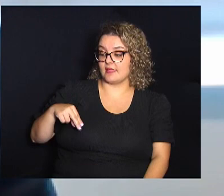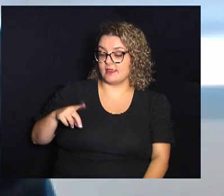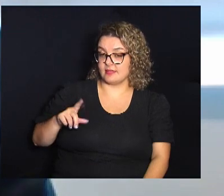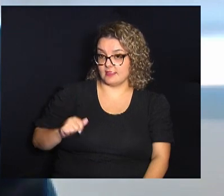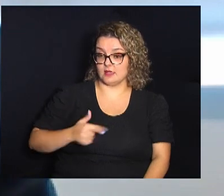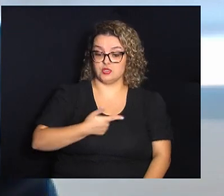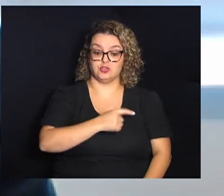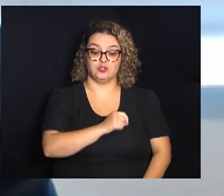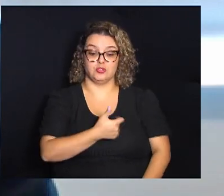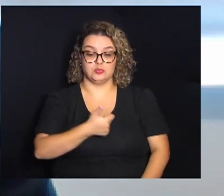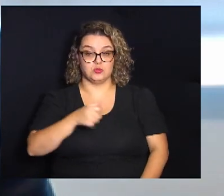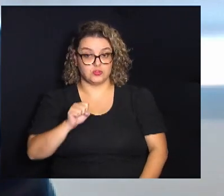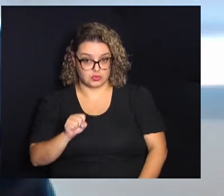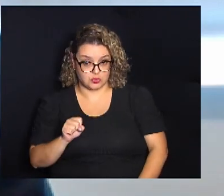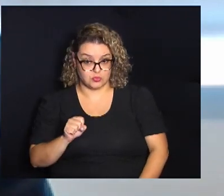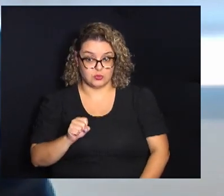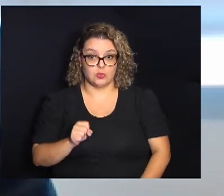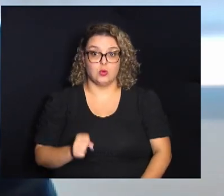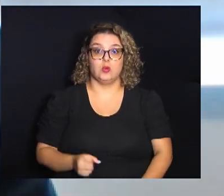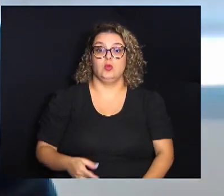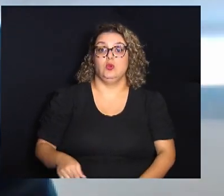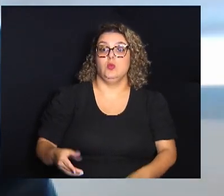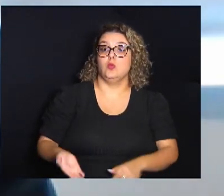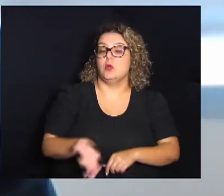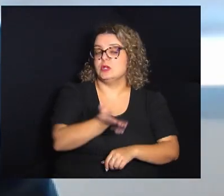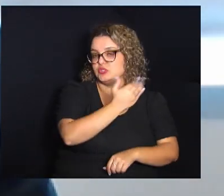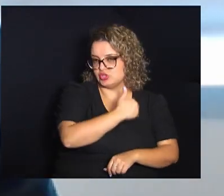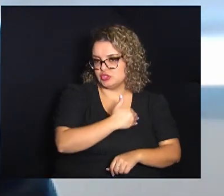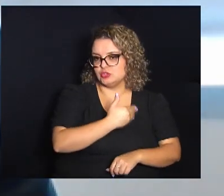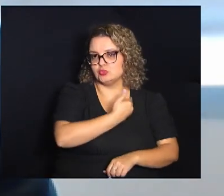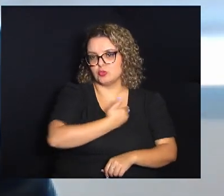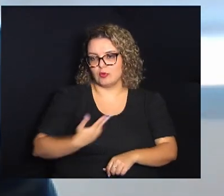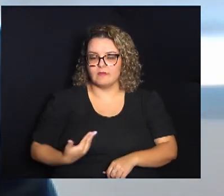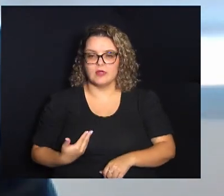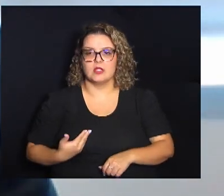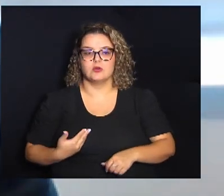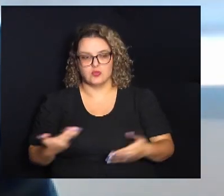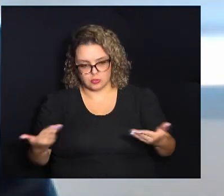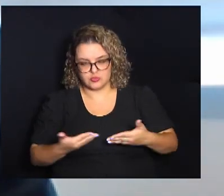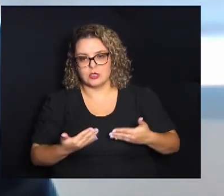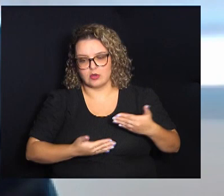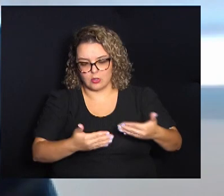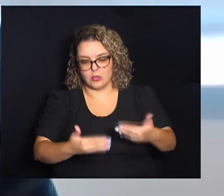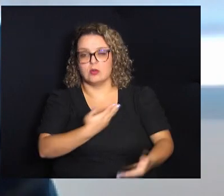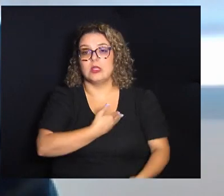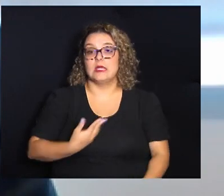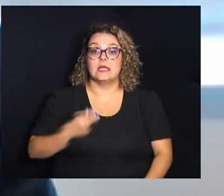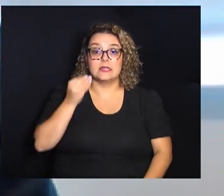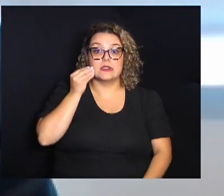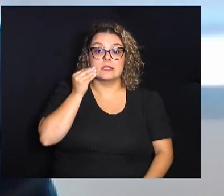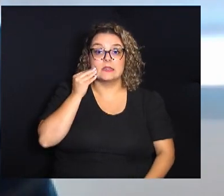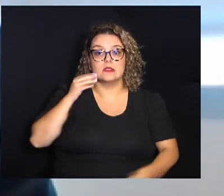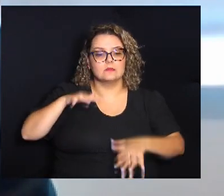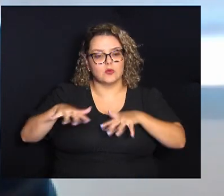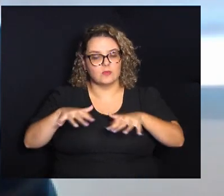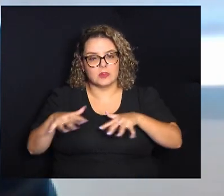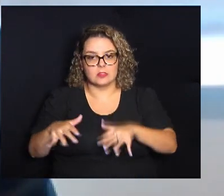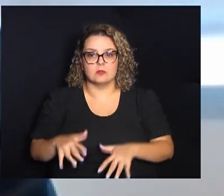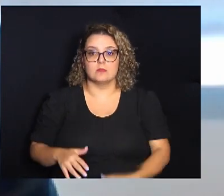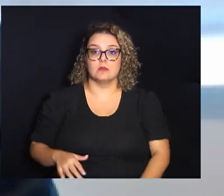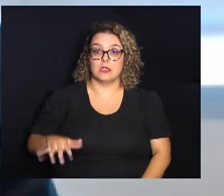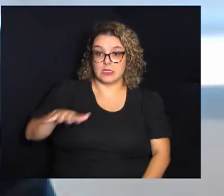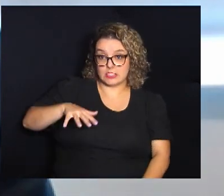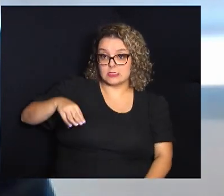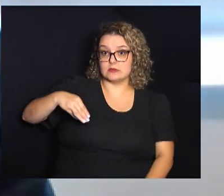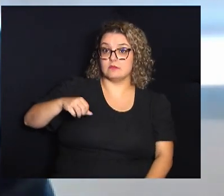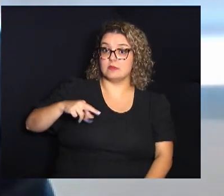cá, tanto o antigo governo como o novo governo tentaram fazer alguns movimentos para que esse mercado de fato começasse a funcionar